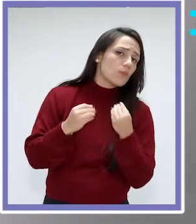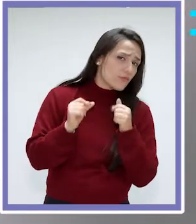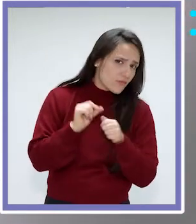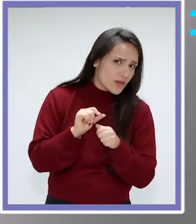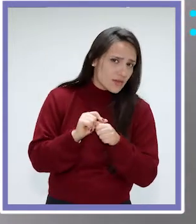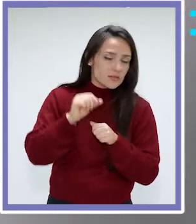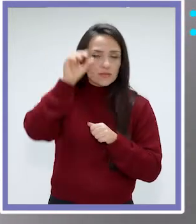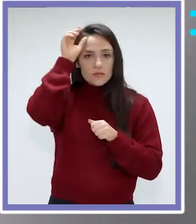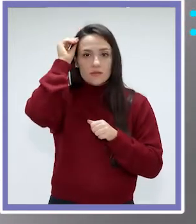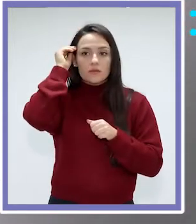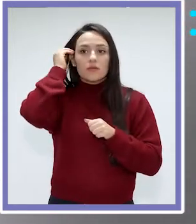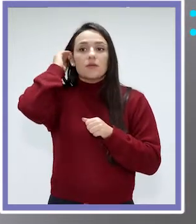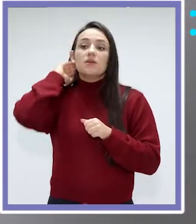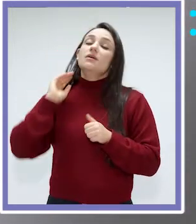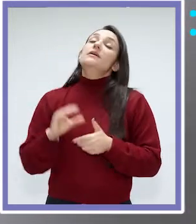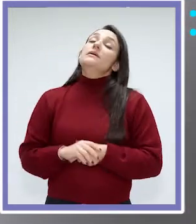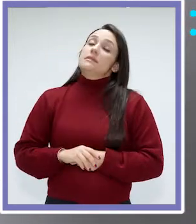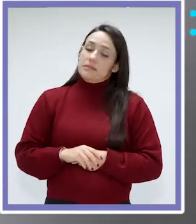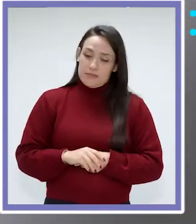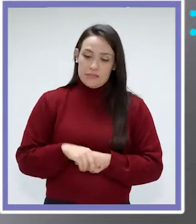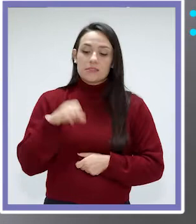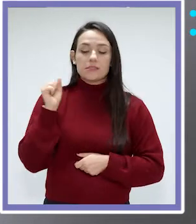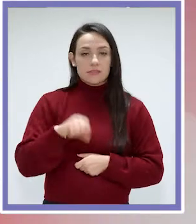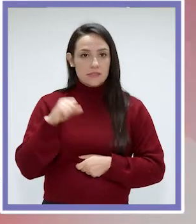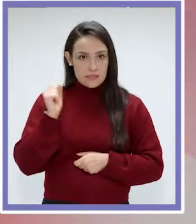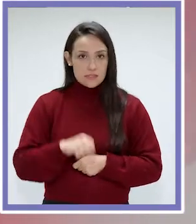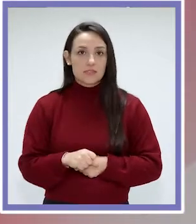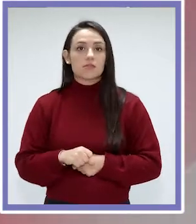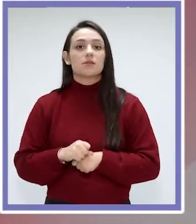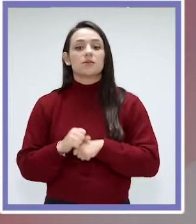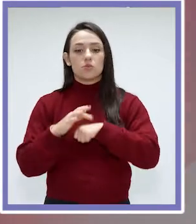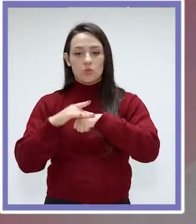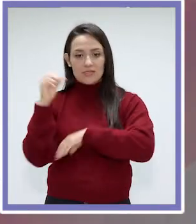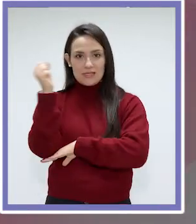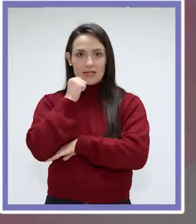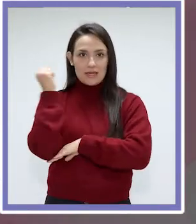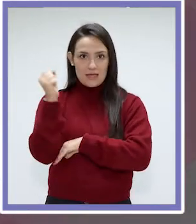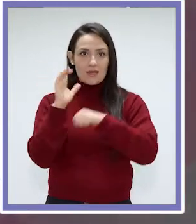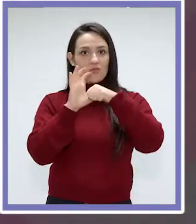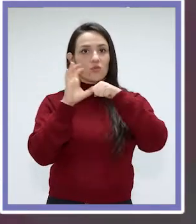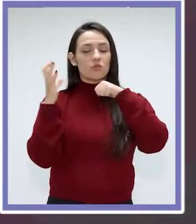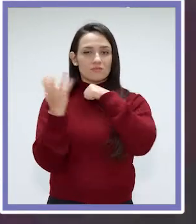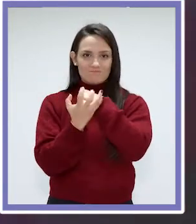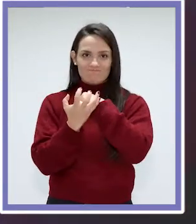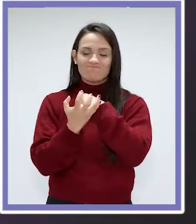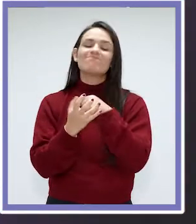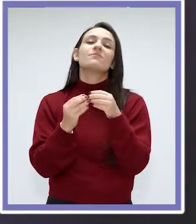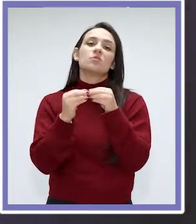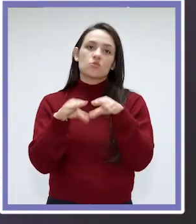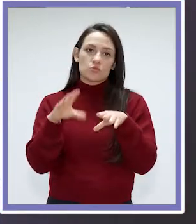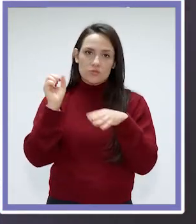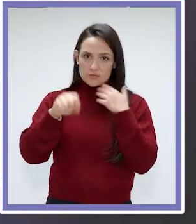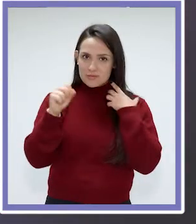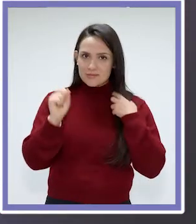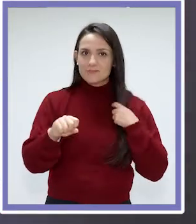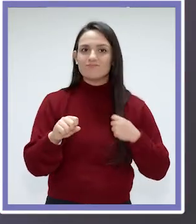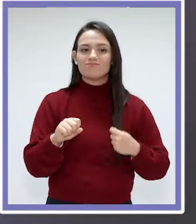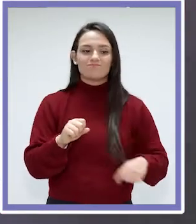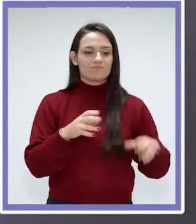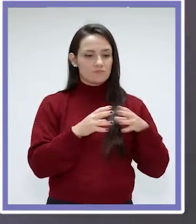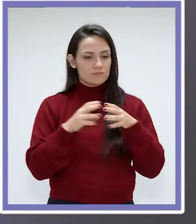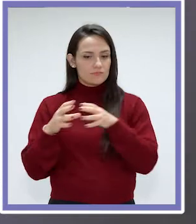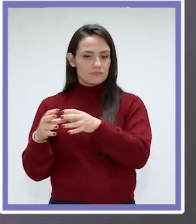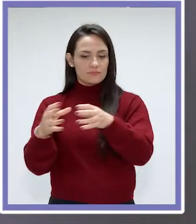decretada? Então, a pandemia teve um grande impacto inicial, acho que em todos os setores, não só eu acho que